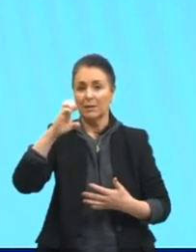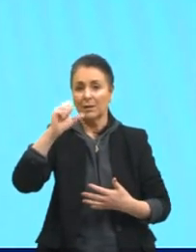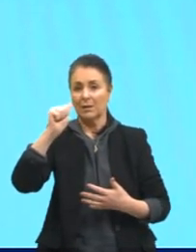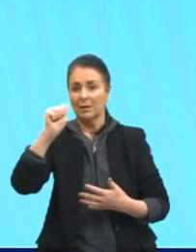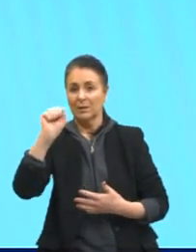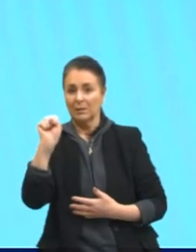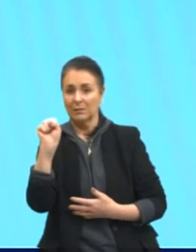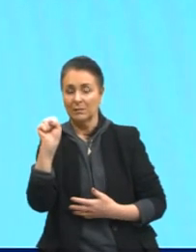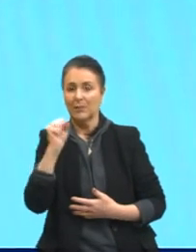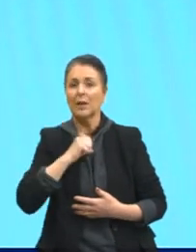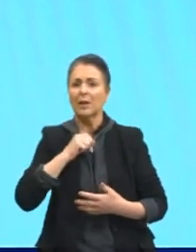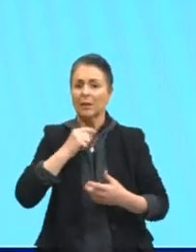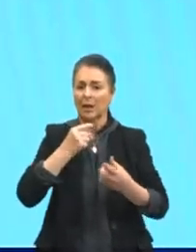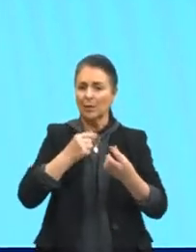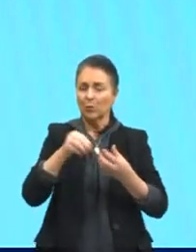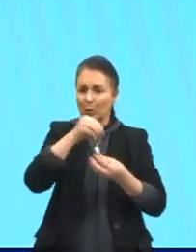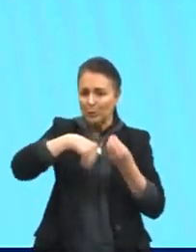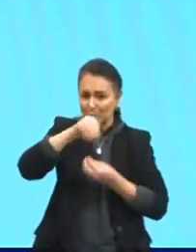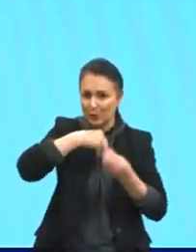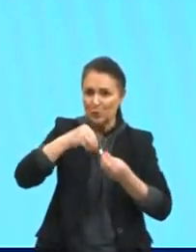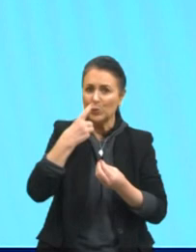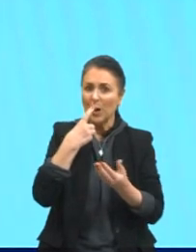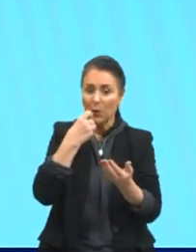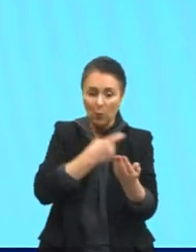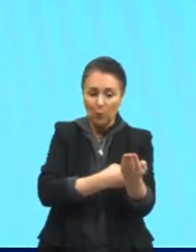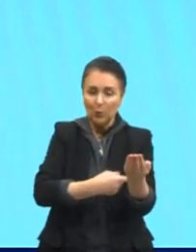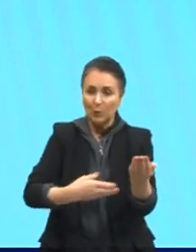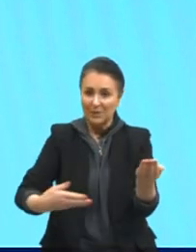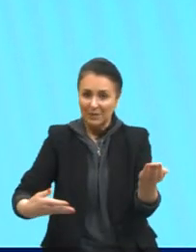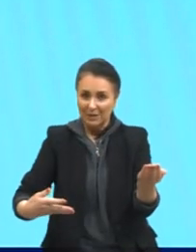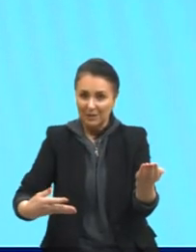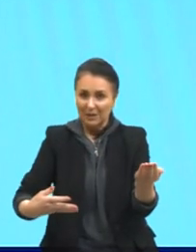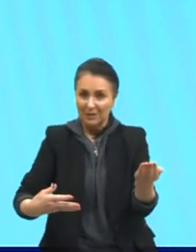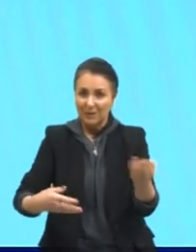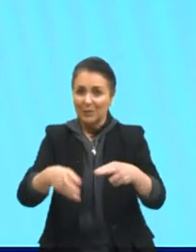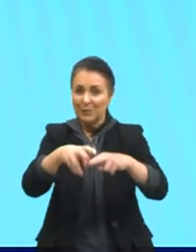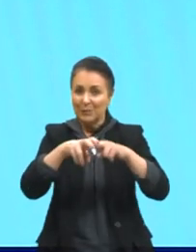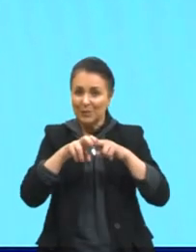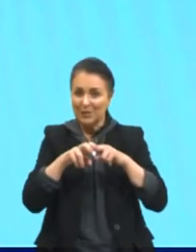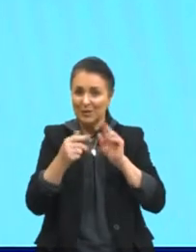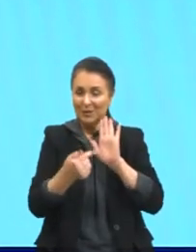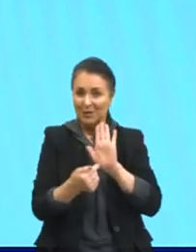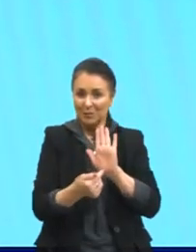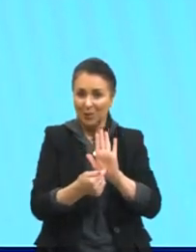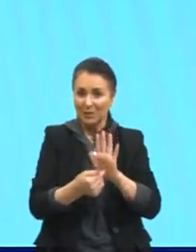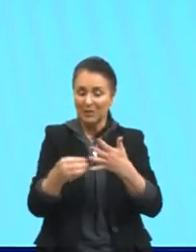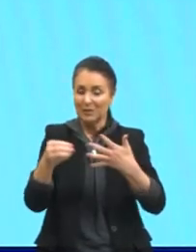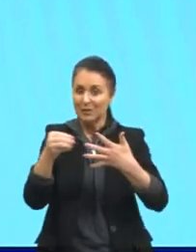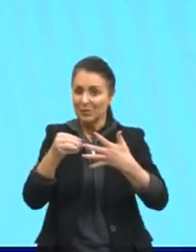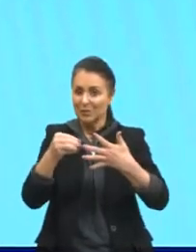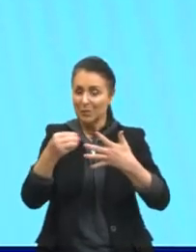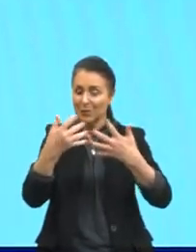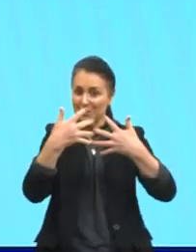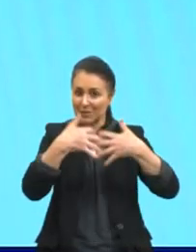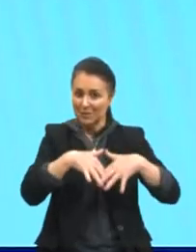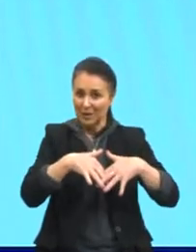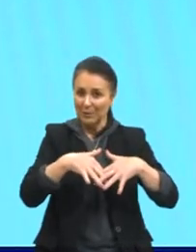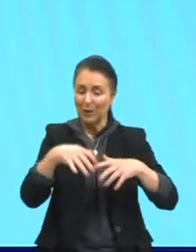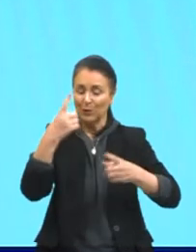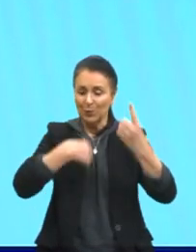ali no sangue então é essa é assim que são mesmo essas células do sistema imunológico